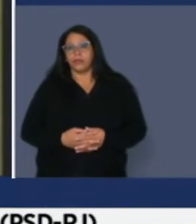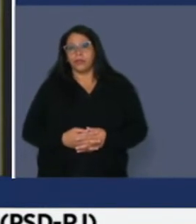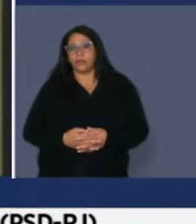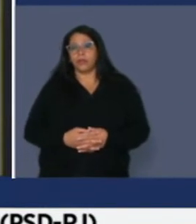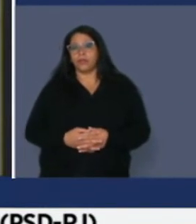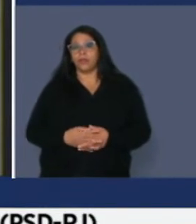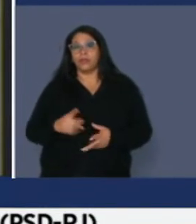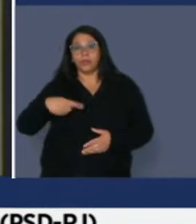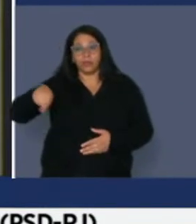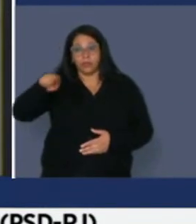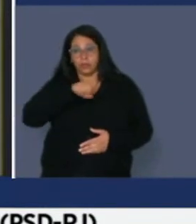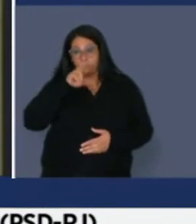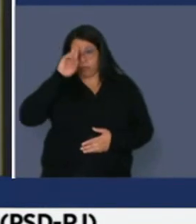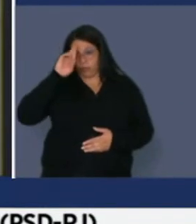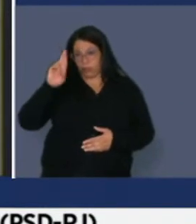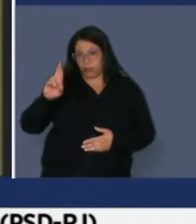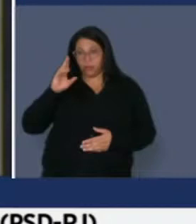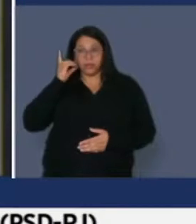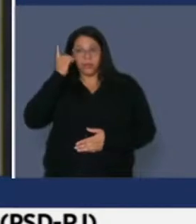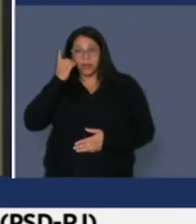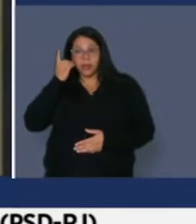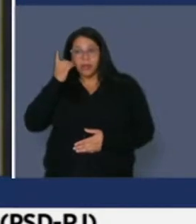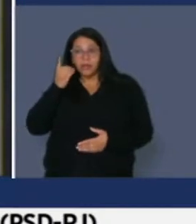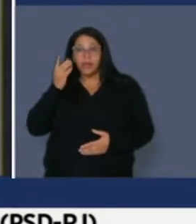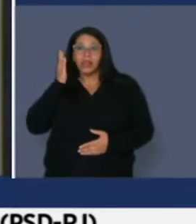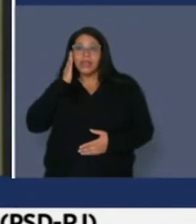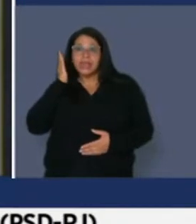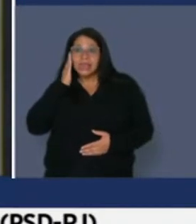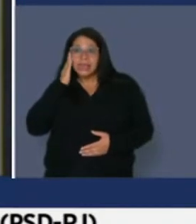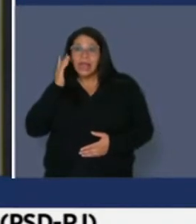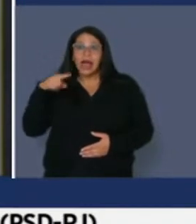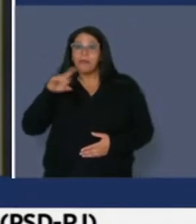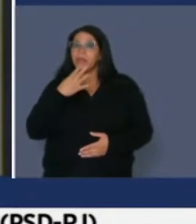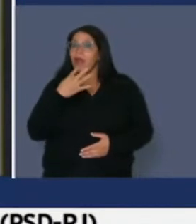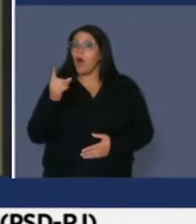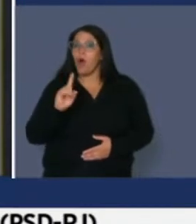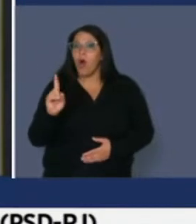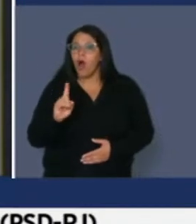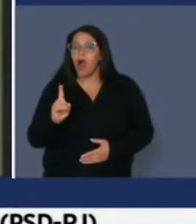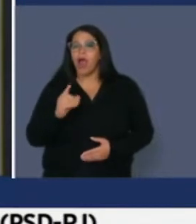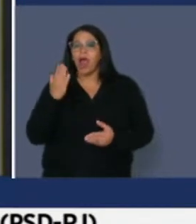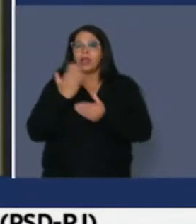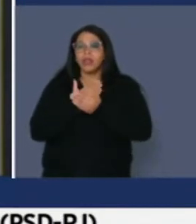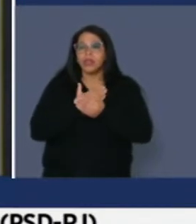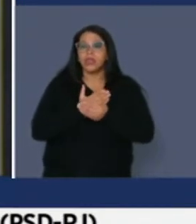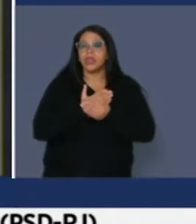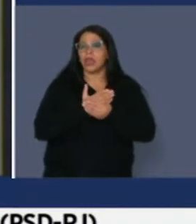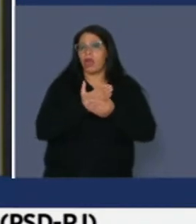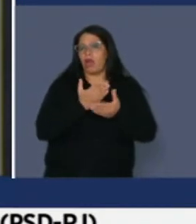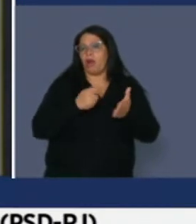Muitos dos senhores e senhoras não conhecem o meu processo porque não leram.